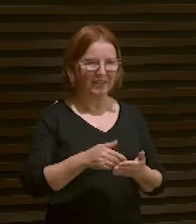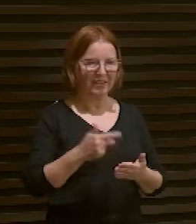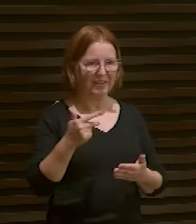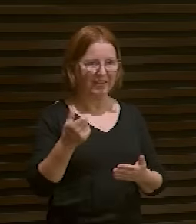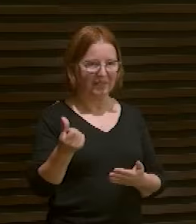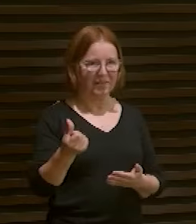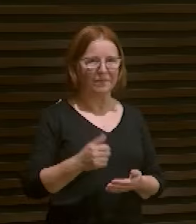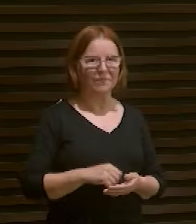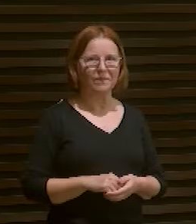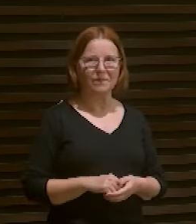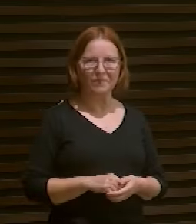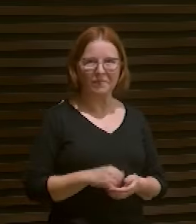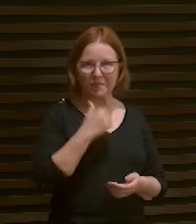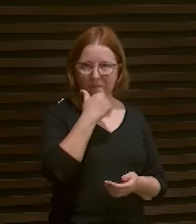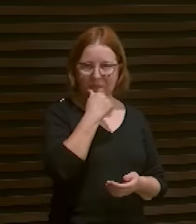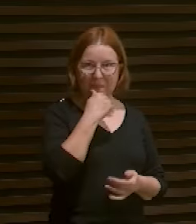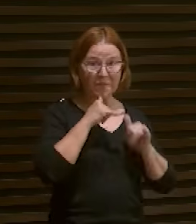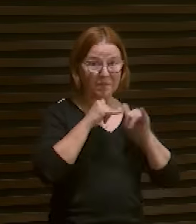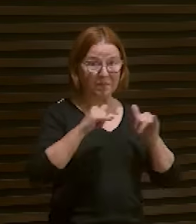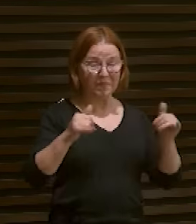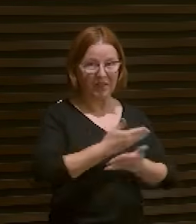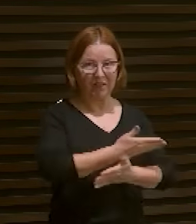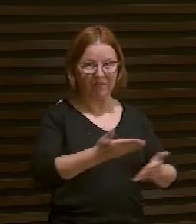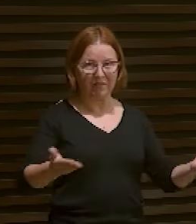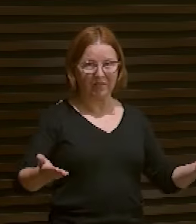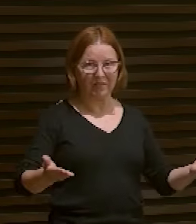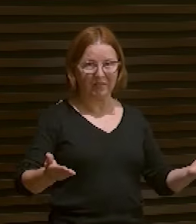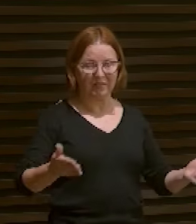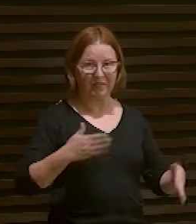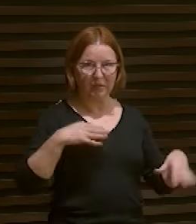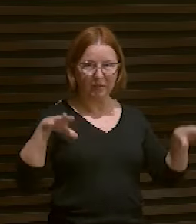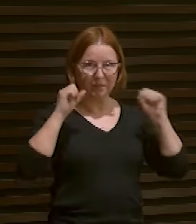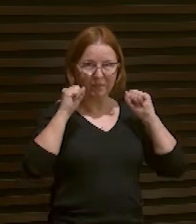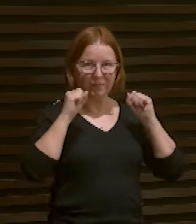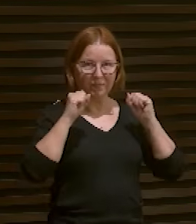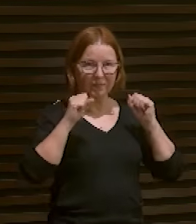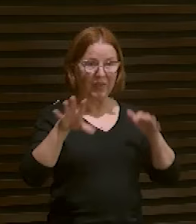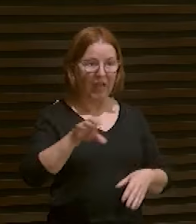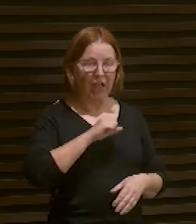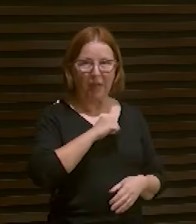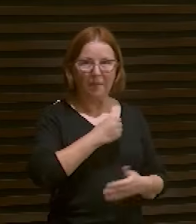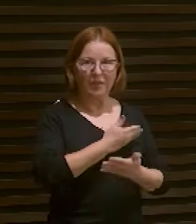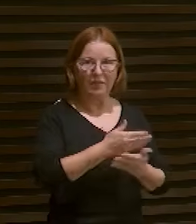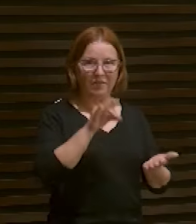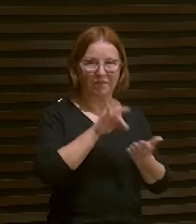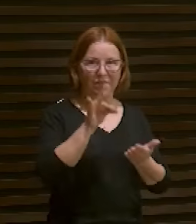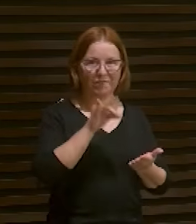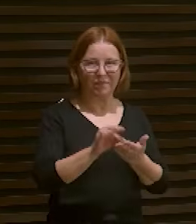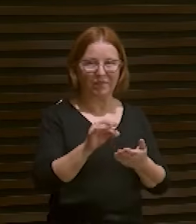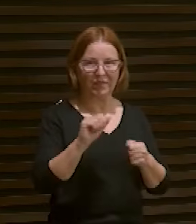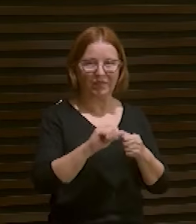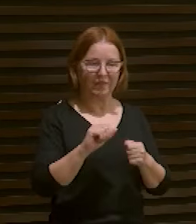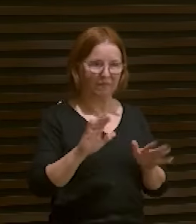aqui. Digo-vos, porém, a vós outros que me ouvis, amai os vossos inimigos.